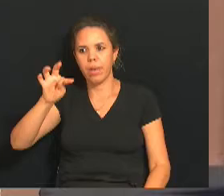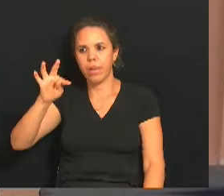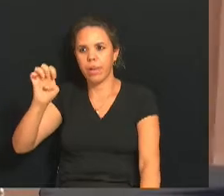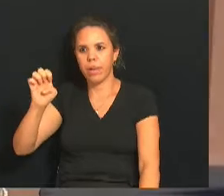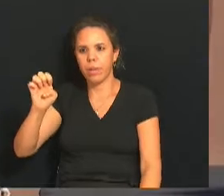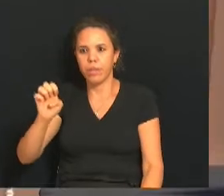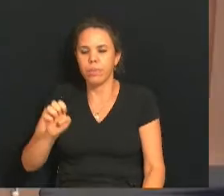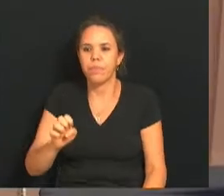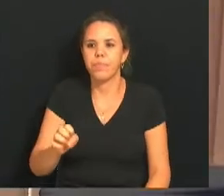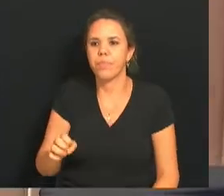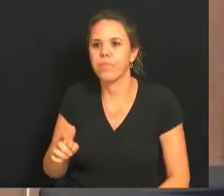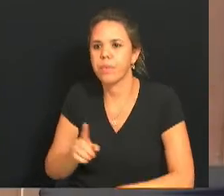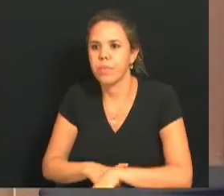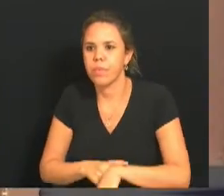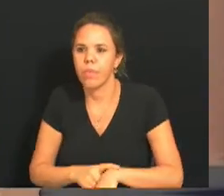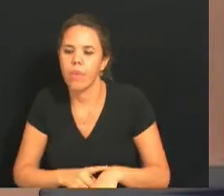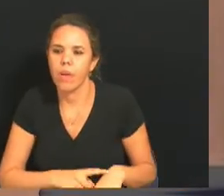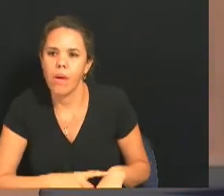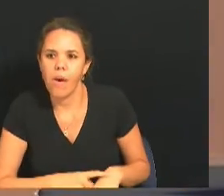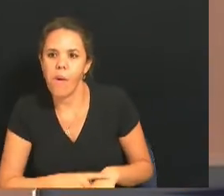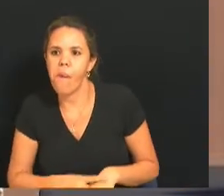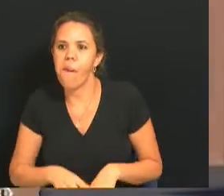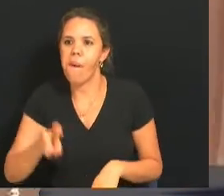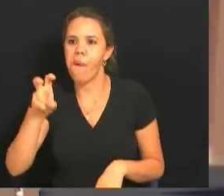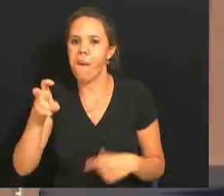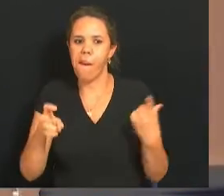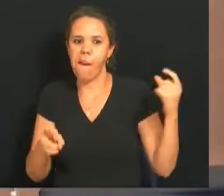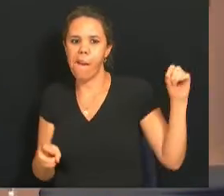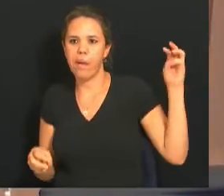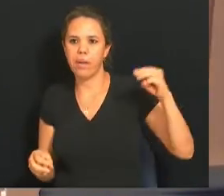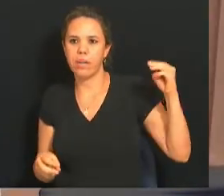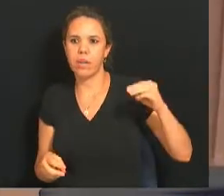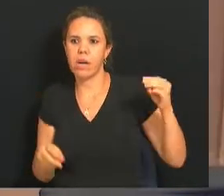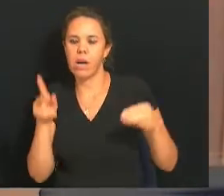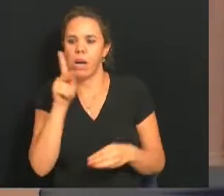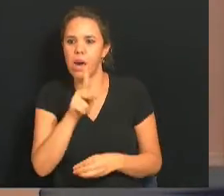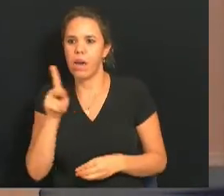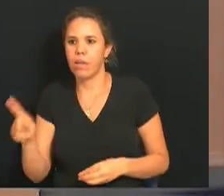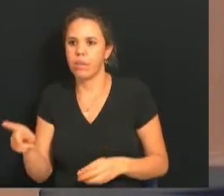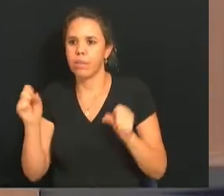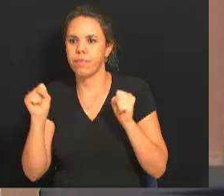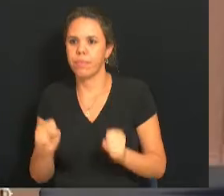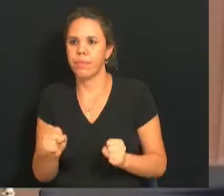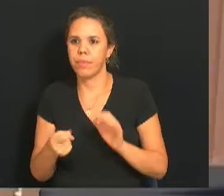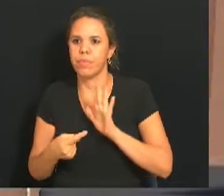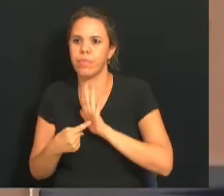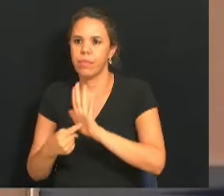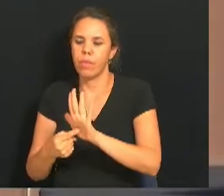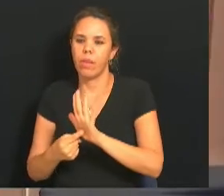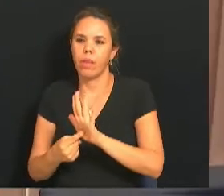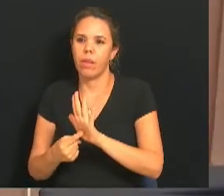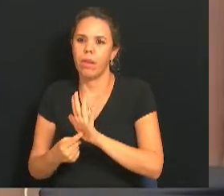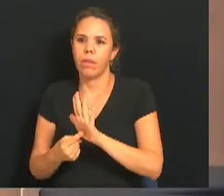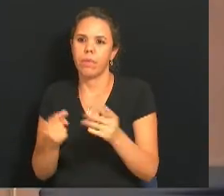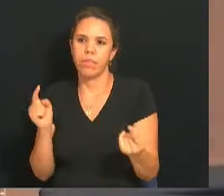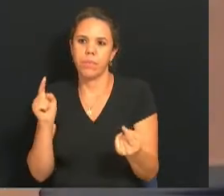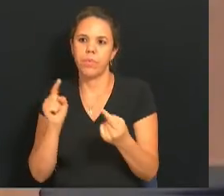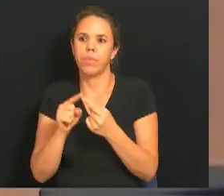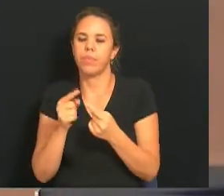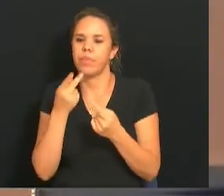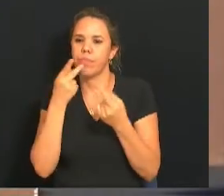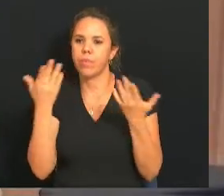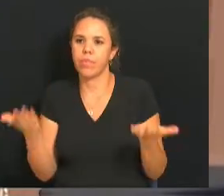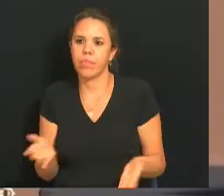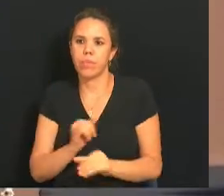uns de 5 a 10 minutos, para o professor Marigheti poder apresentar, dizer dos objetivos, dizer